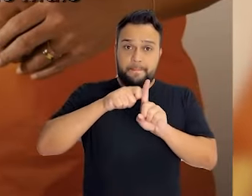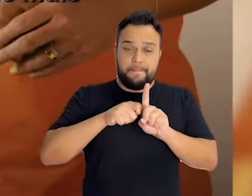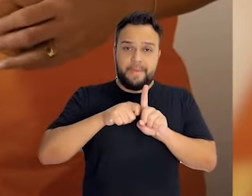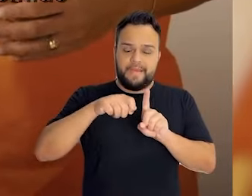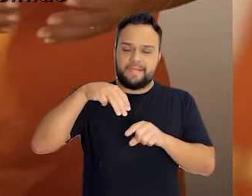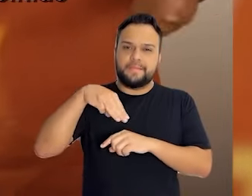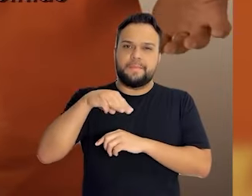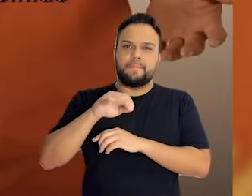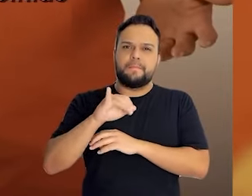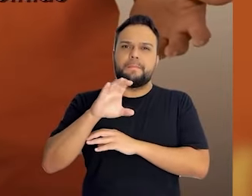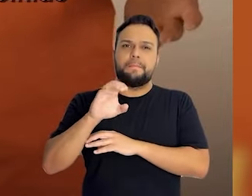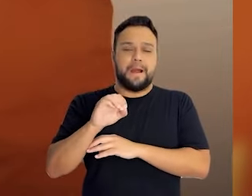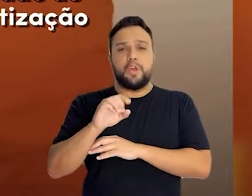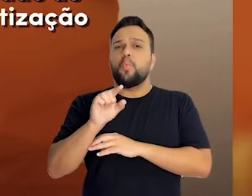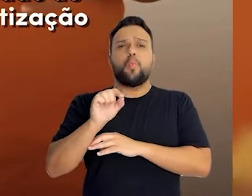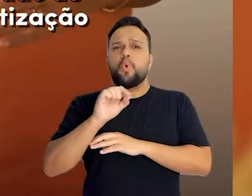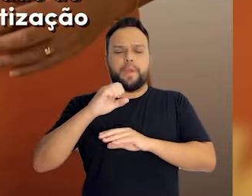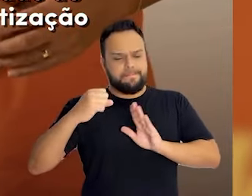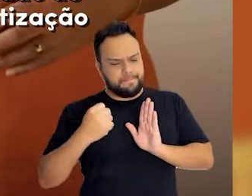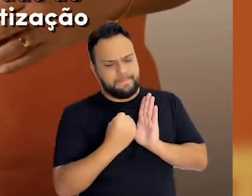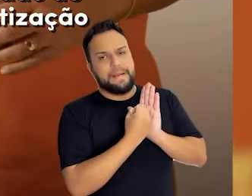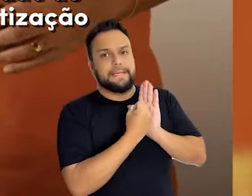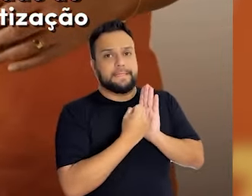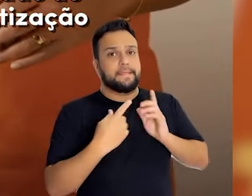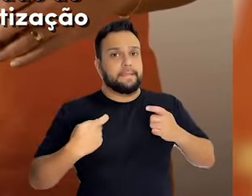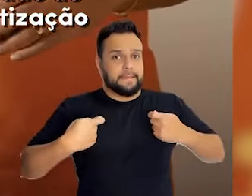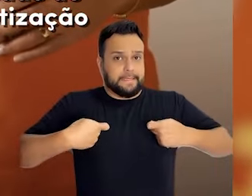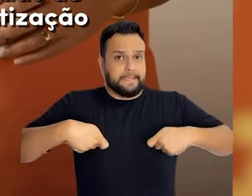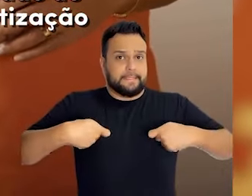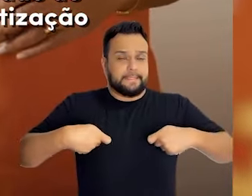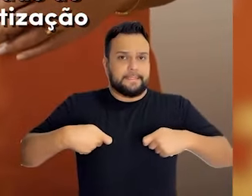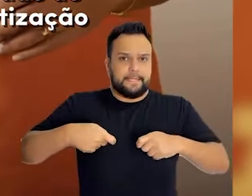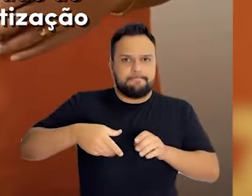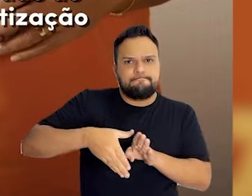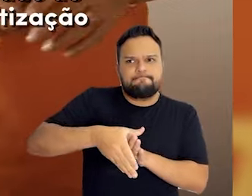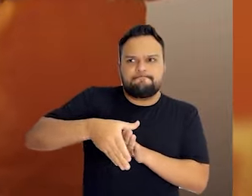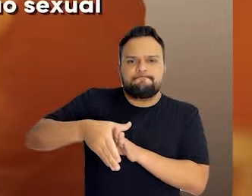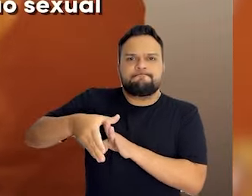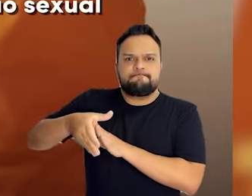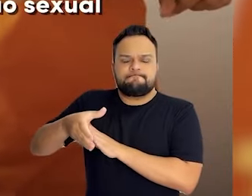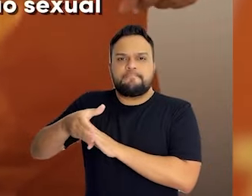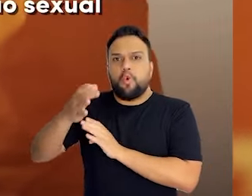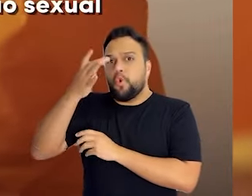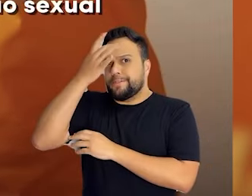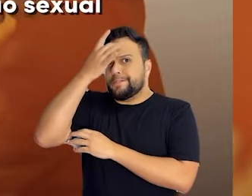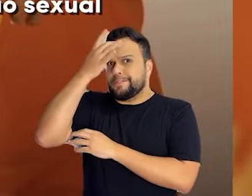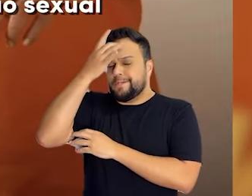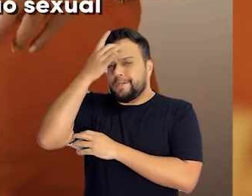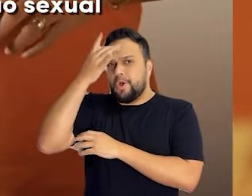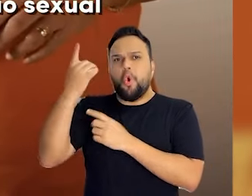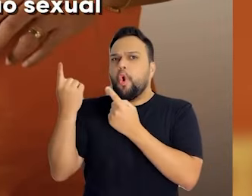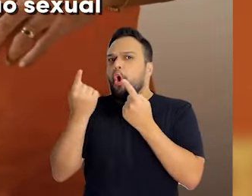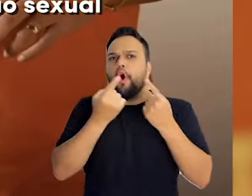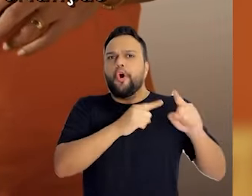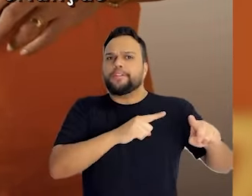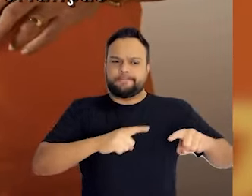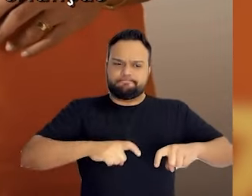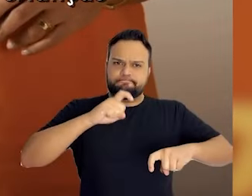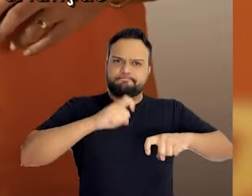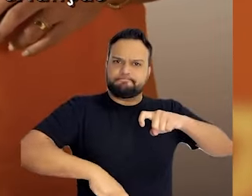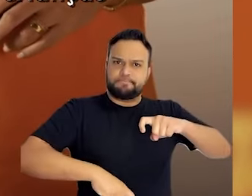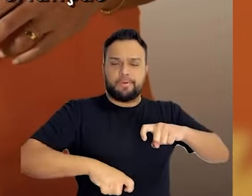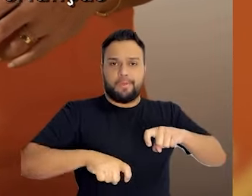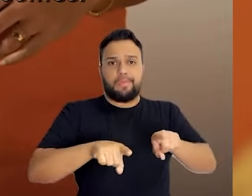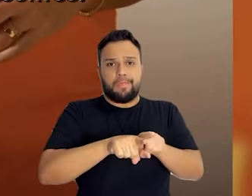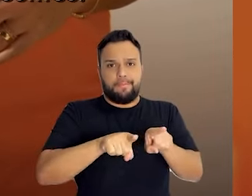O mês de maio foi escolhido para marcar a necessidade de conscientização contra o abuso e a exploração sexual de